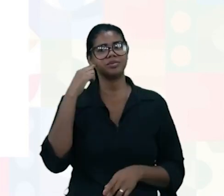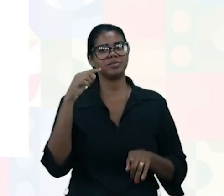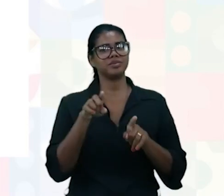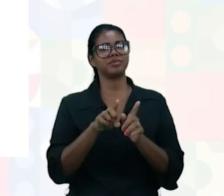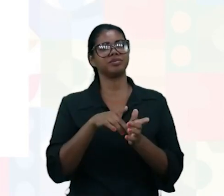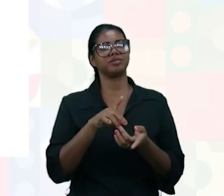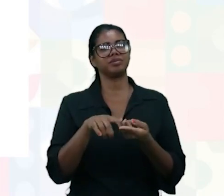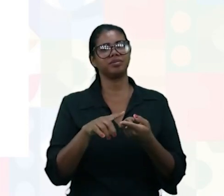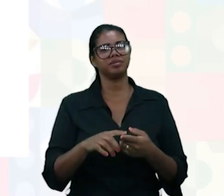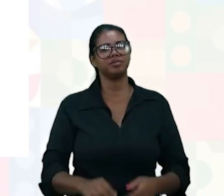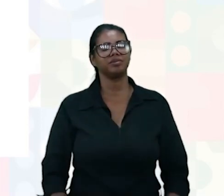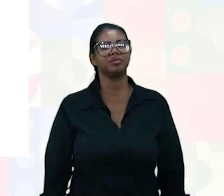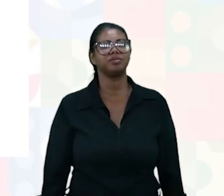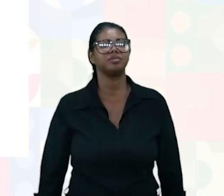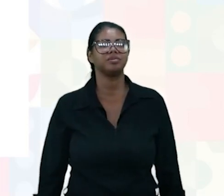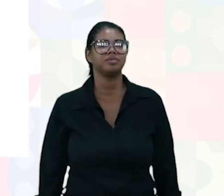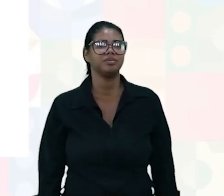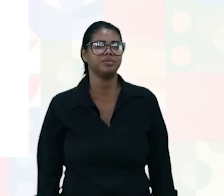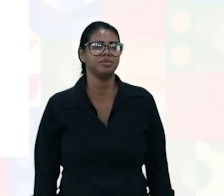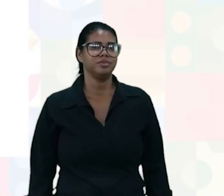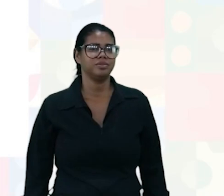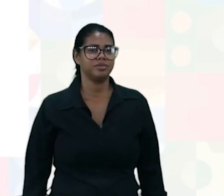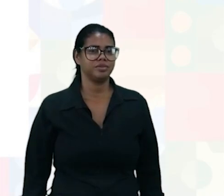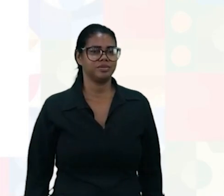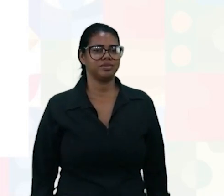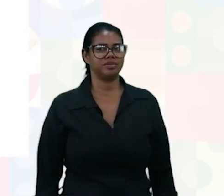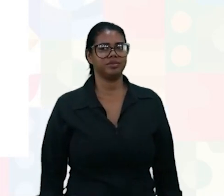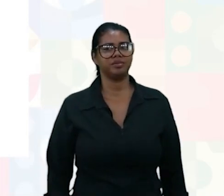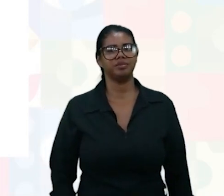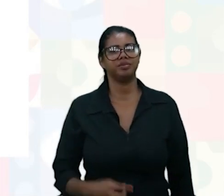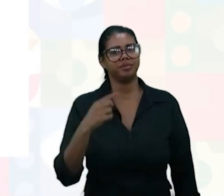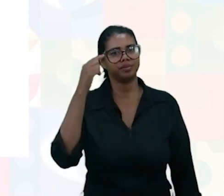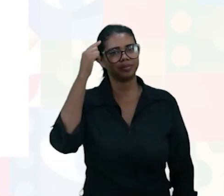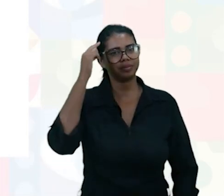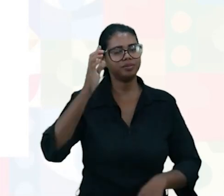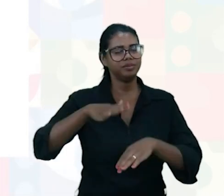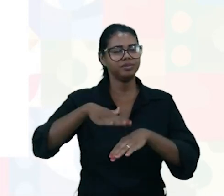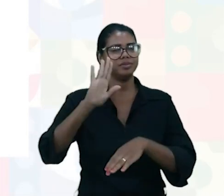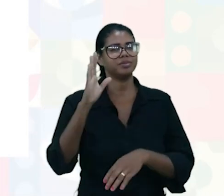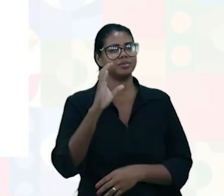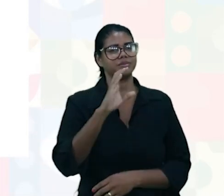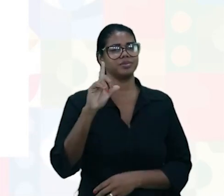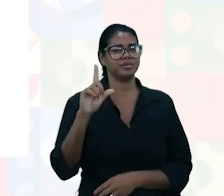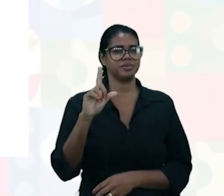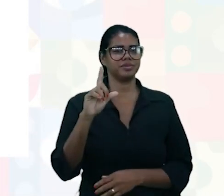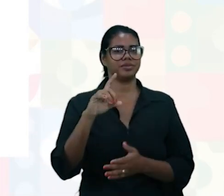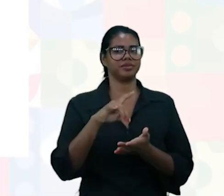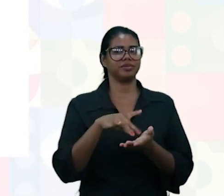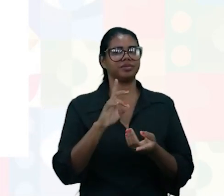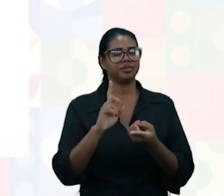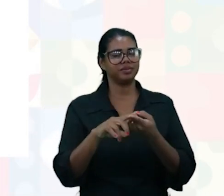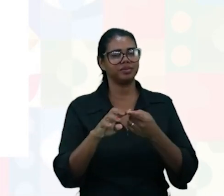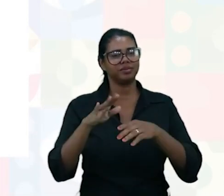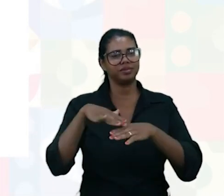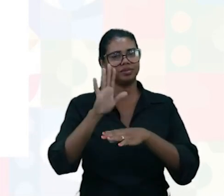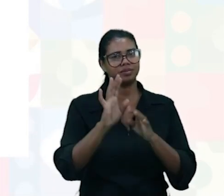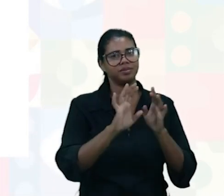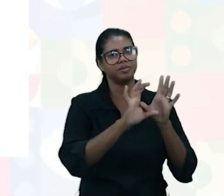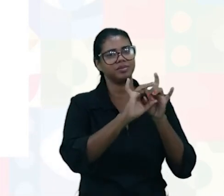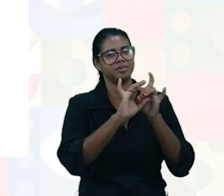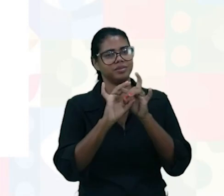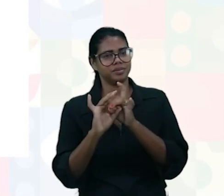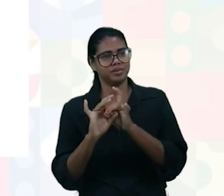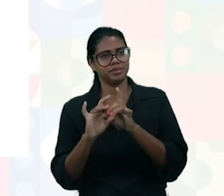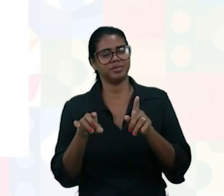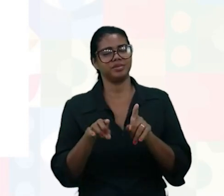certo? Então, pensando um pouco mais nas classificações, adentrando um pouco mais nesse assunto, a